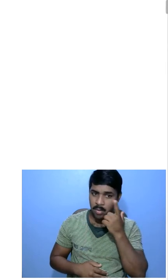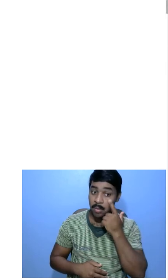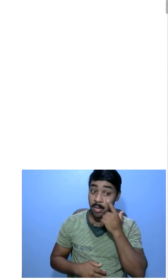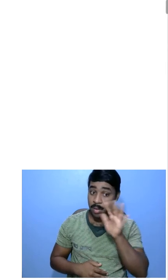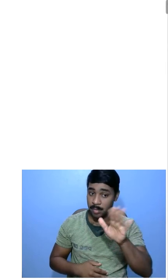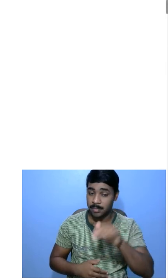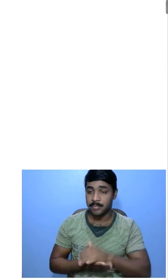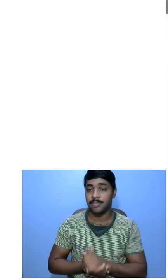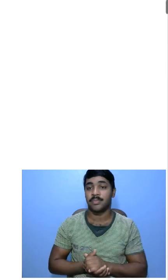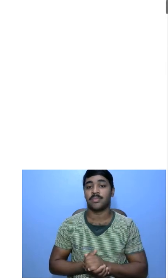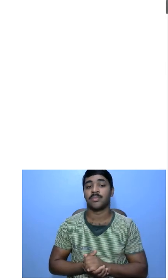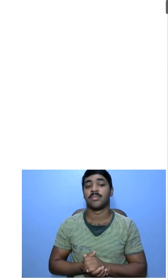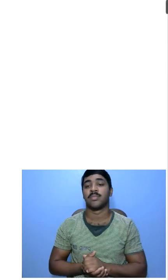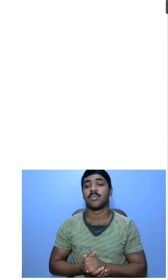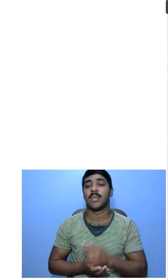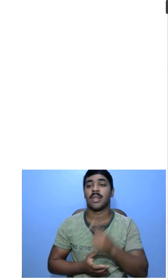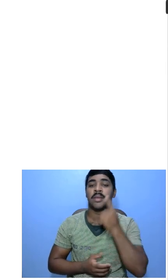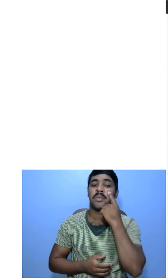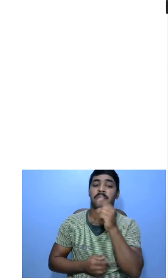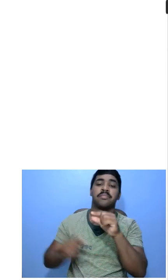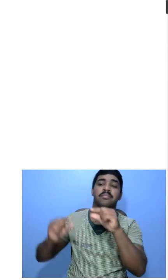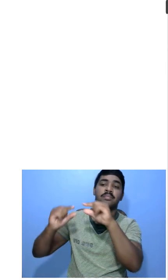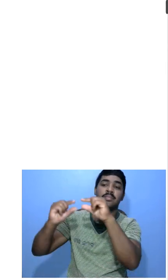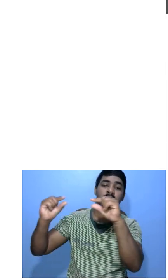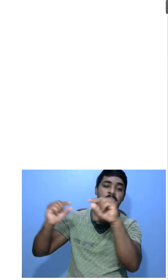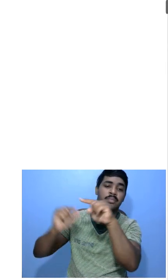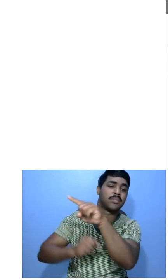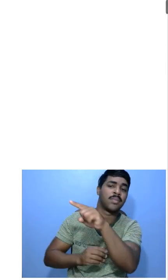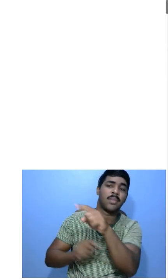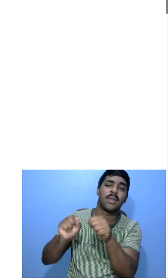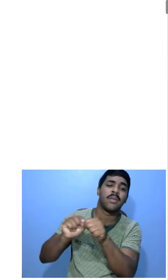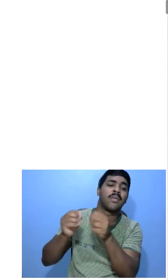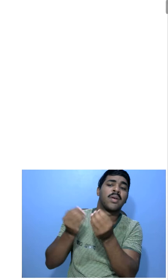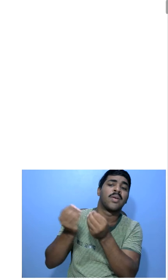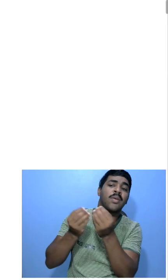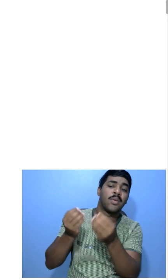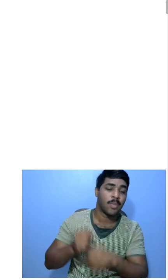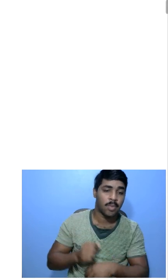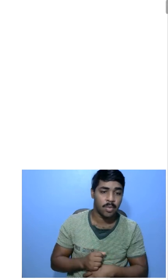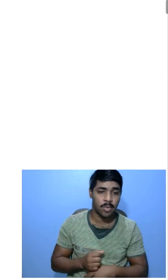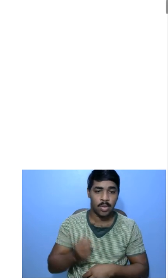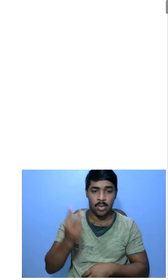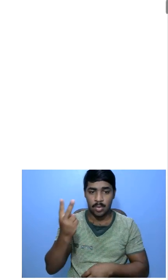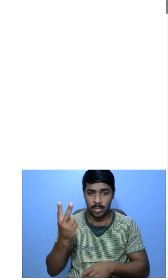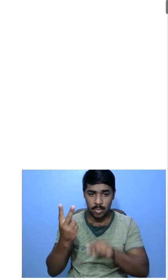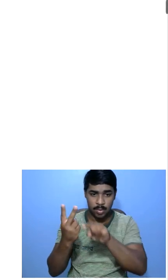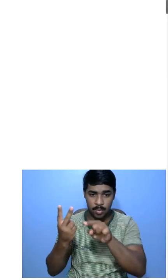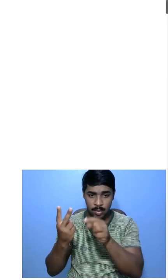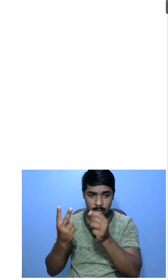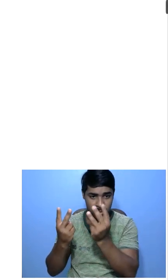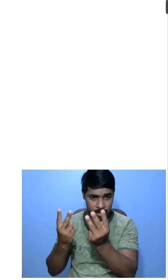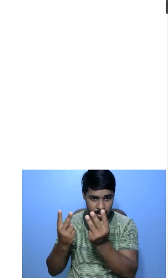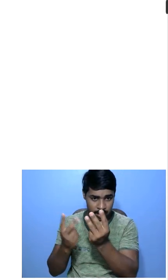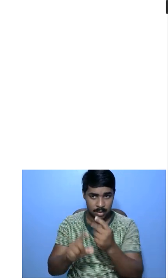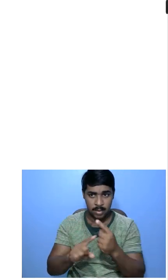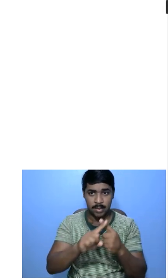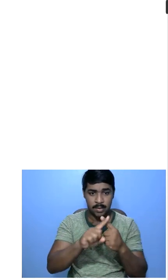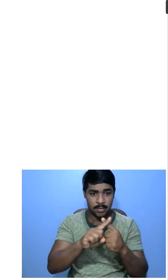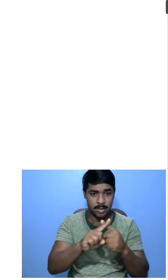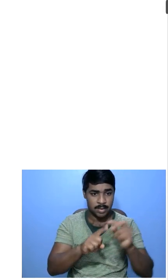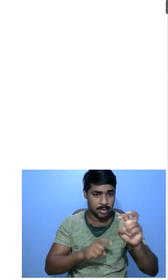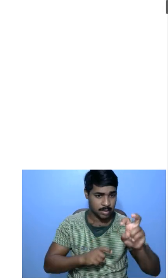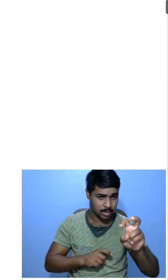Olha, o módulo de 2 menos 3 vezes 5. Aqui é uma